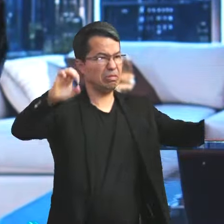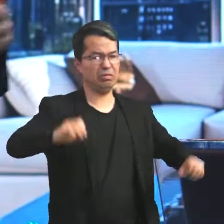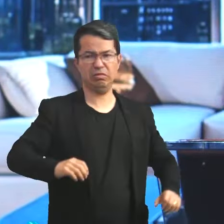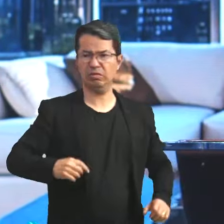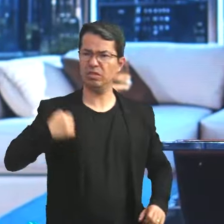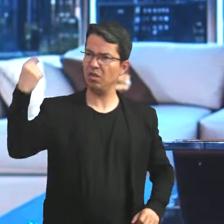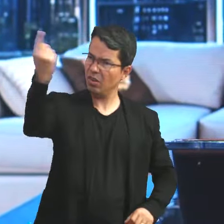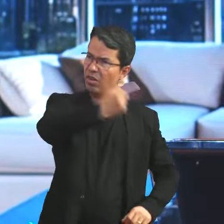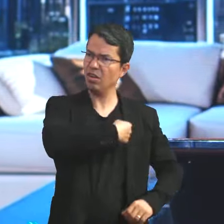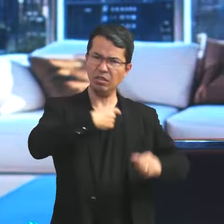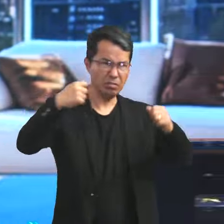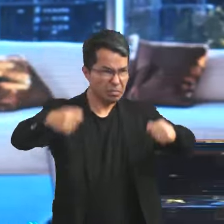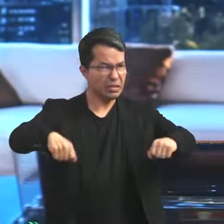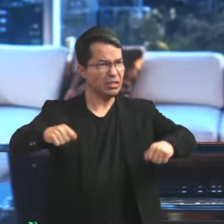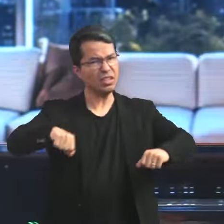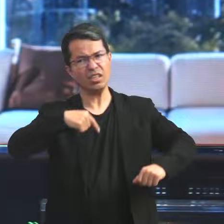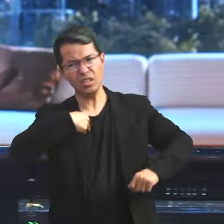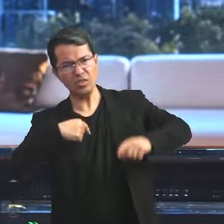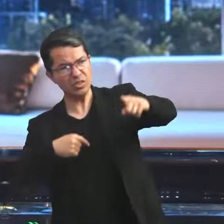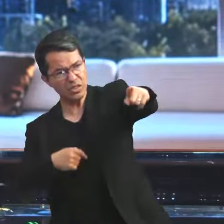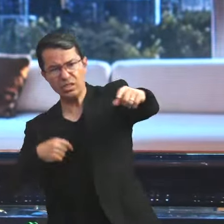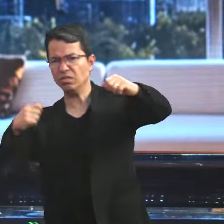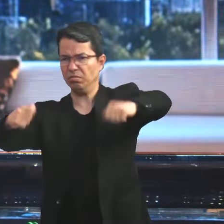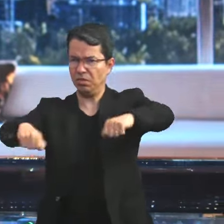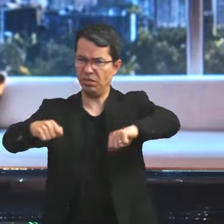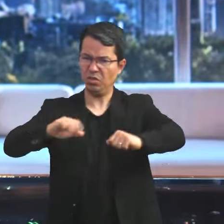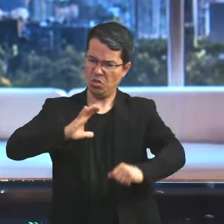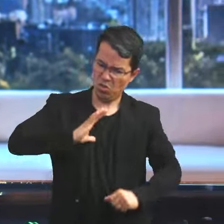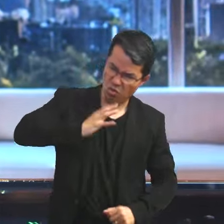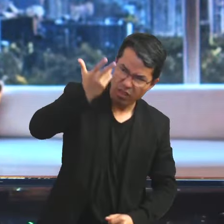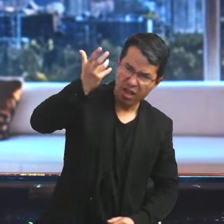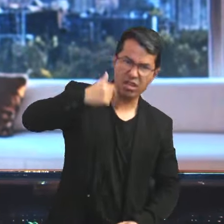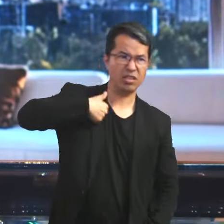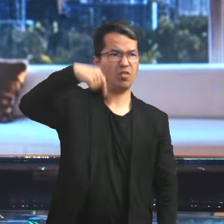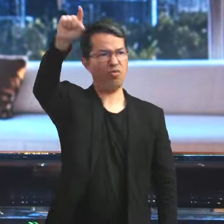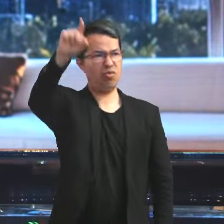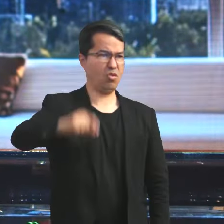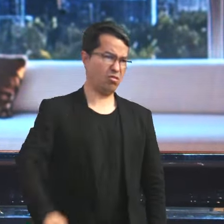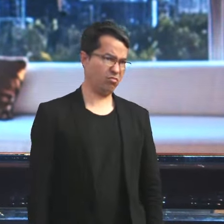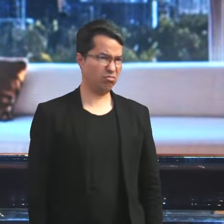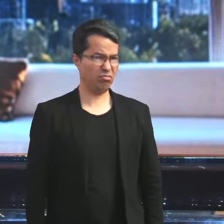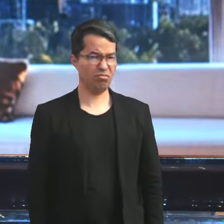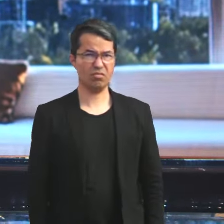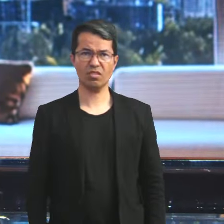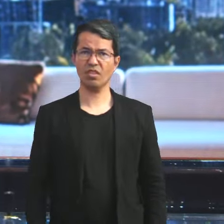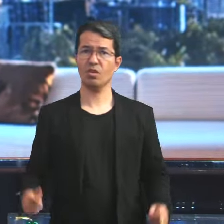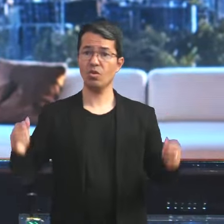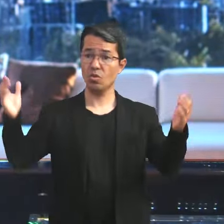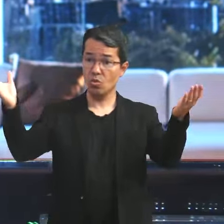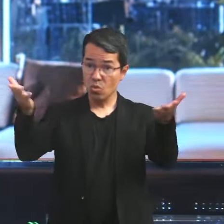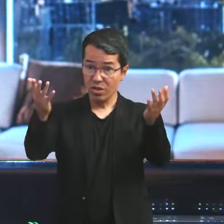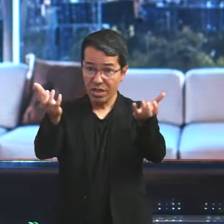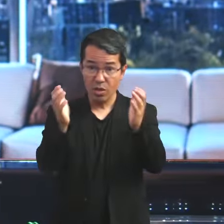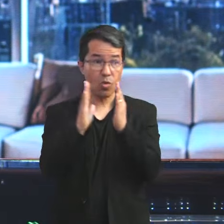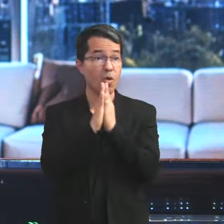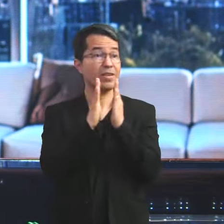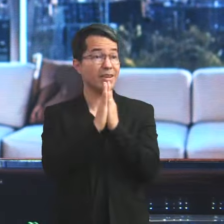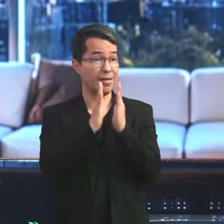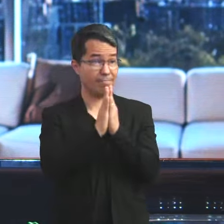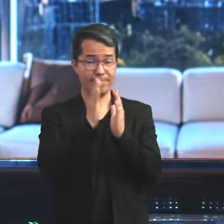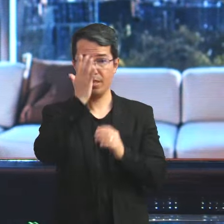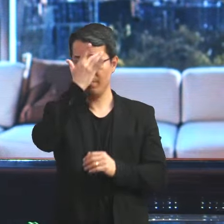todos nós hoje eu queria orar por você orar por todos aqueles que